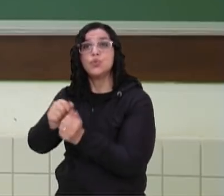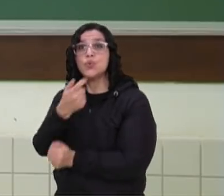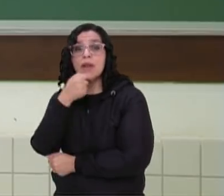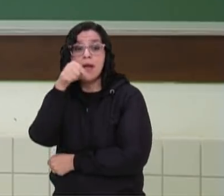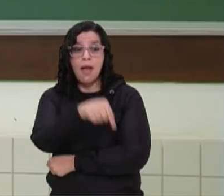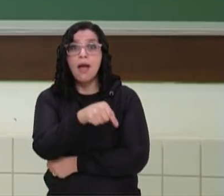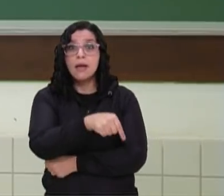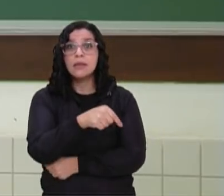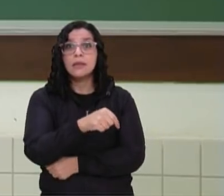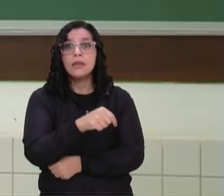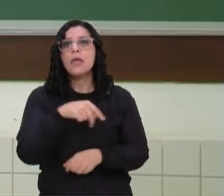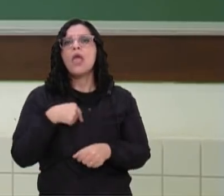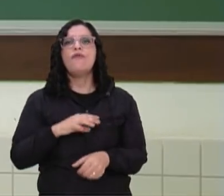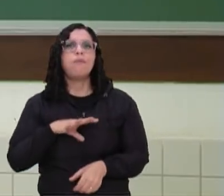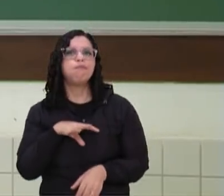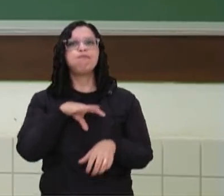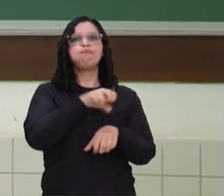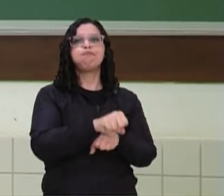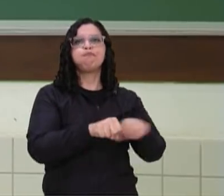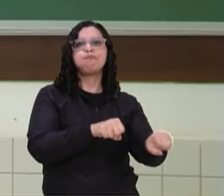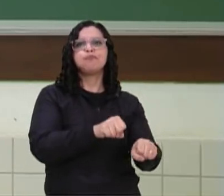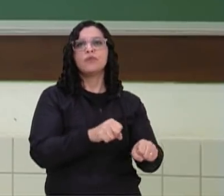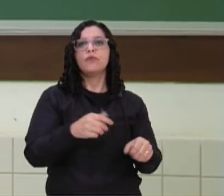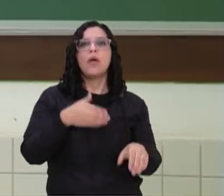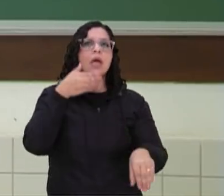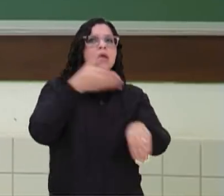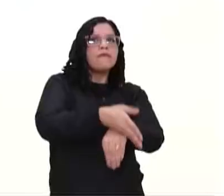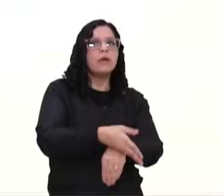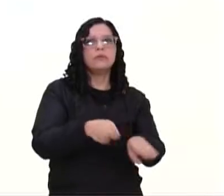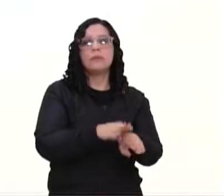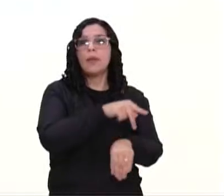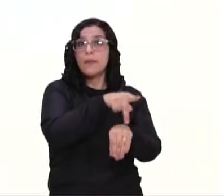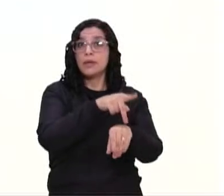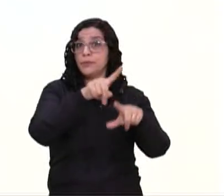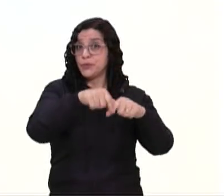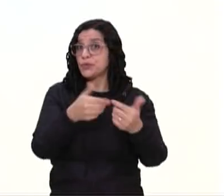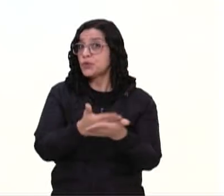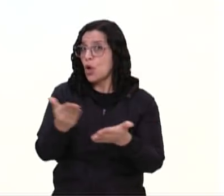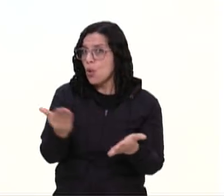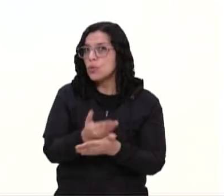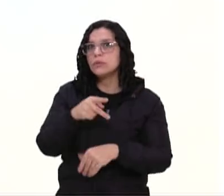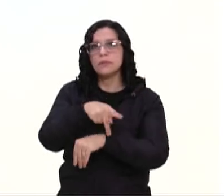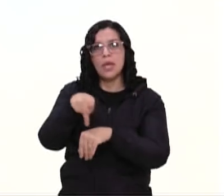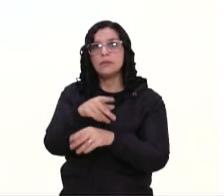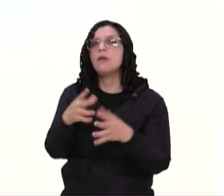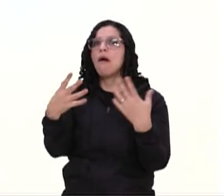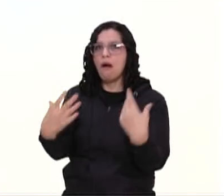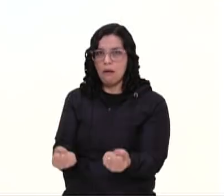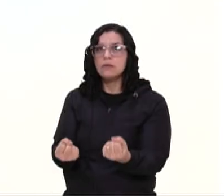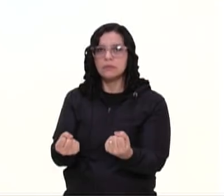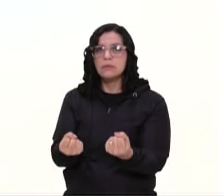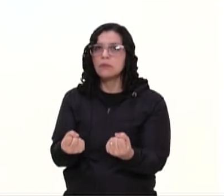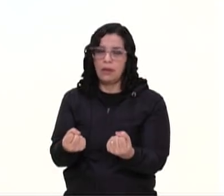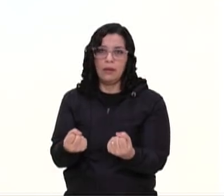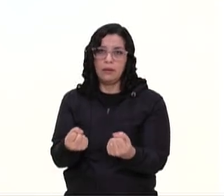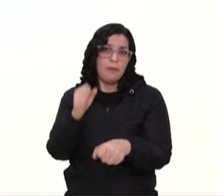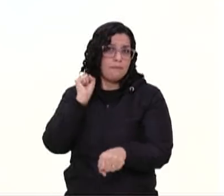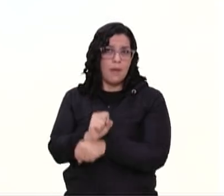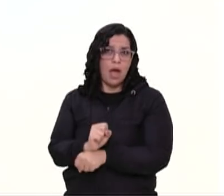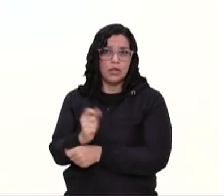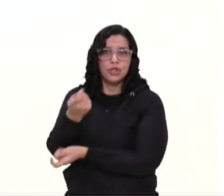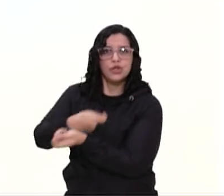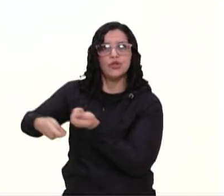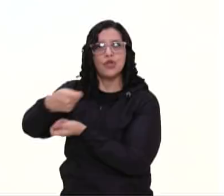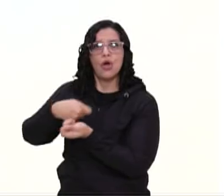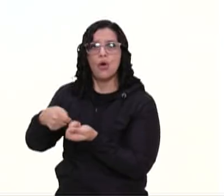faziam comércio com a Inglaterra. A princípio, muitos deles vão aderir a esse bloqueio continental. A princípio, muitos deles vão fazer parte. Só